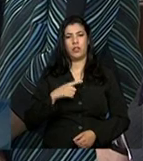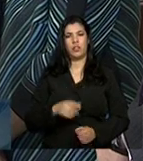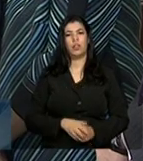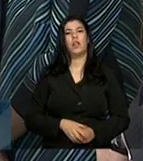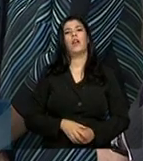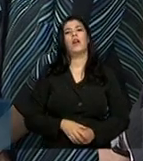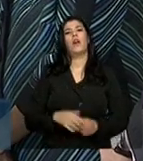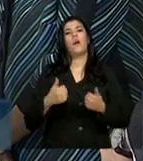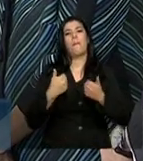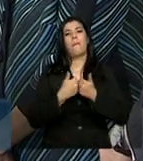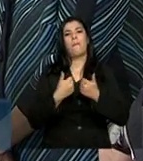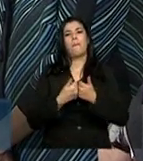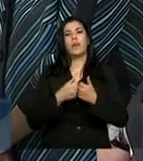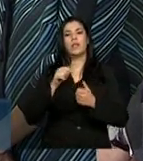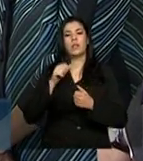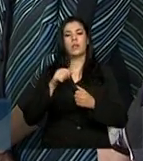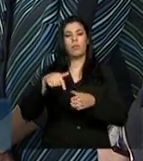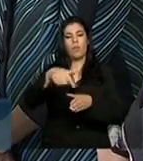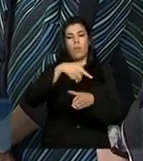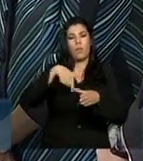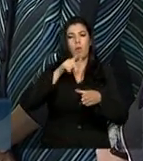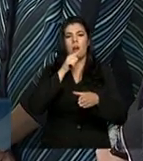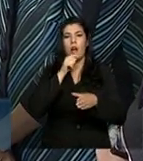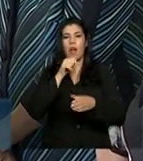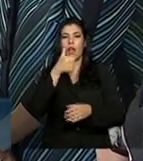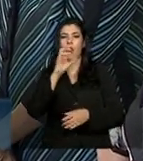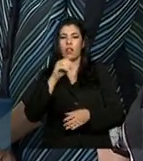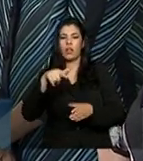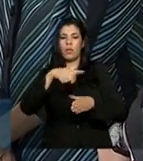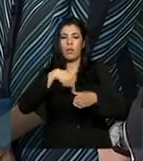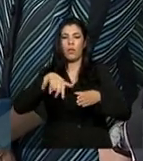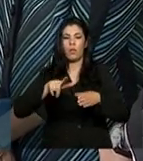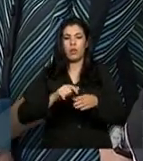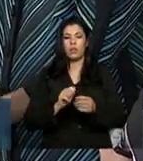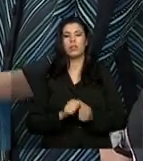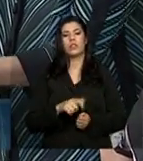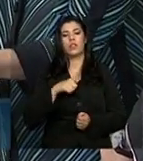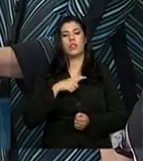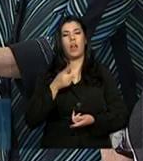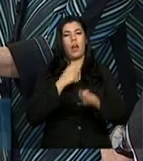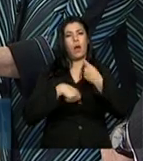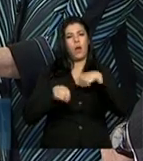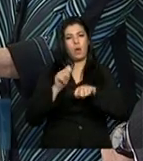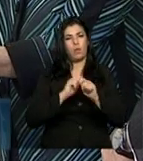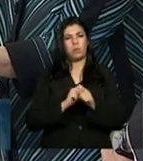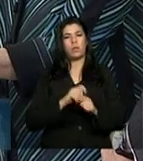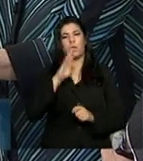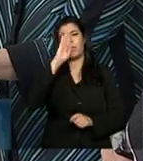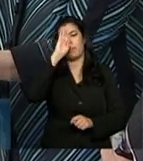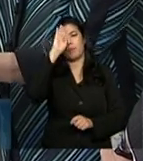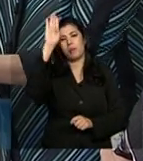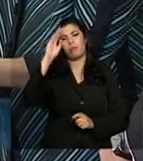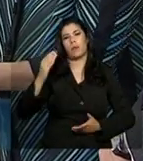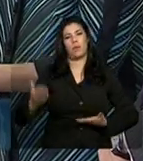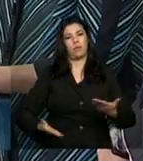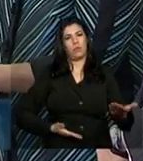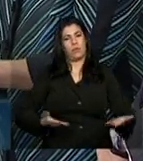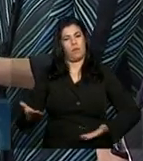um arquipélago composto por 10 ilhas. E a economia de Cabo Verde é composta principalmente por